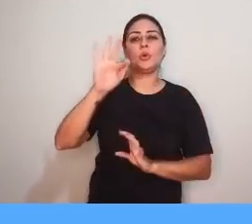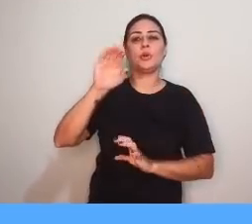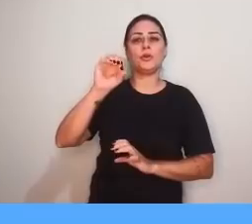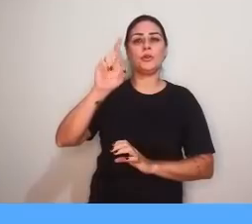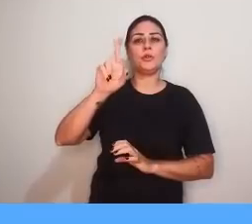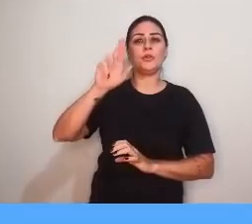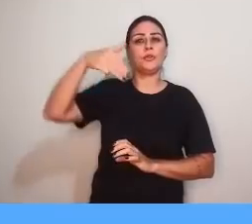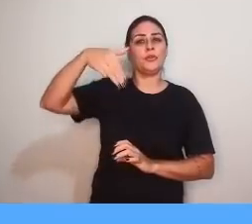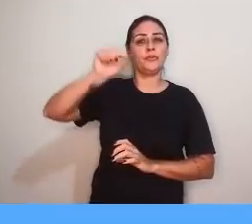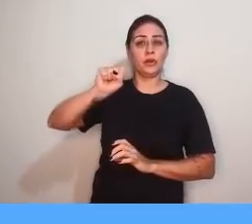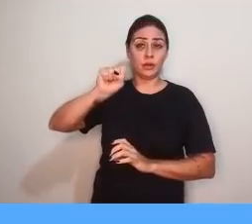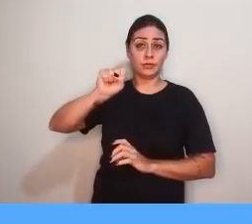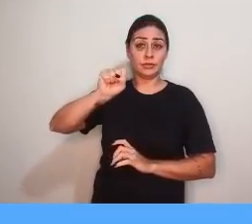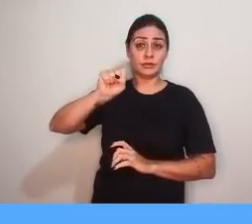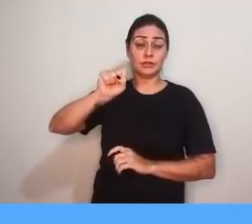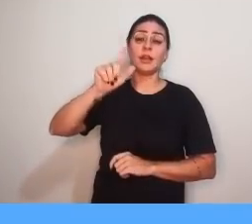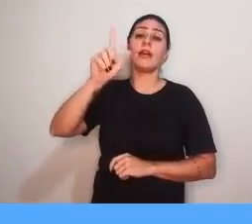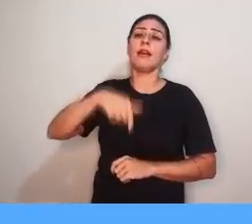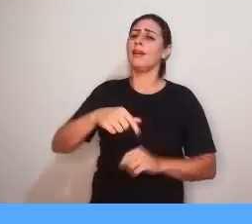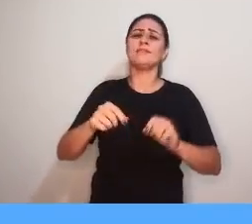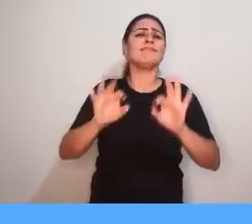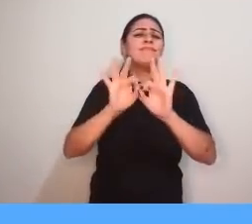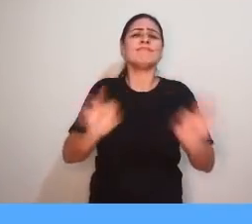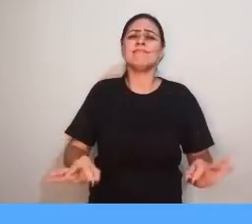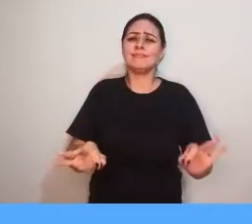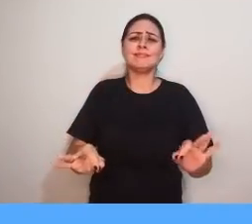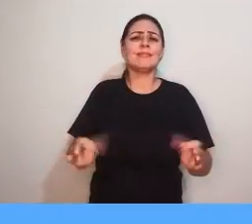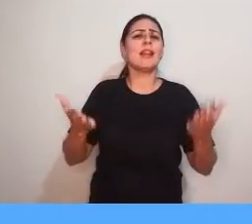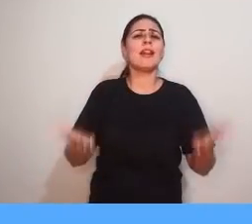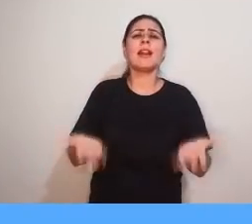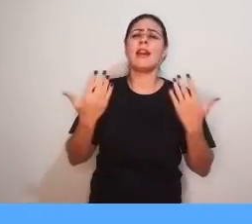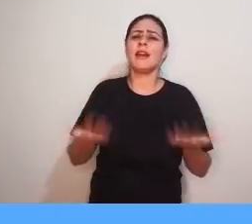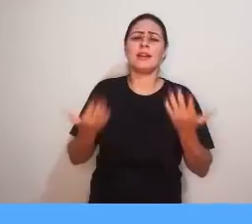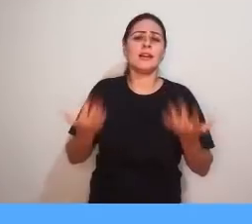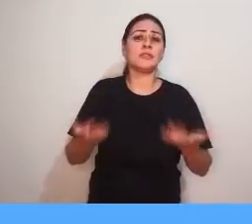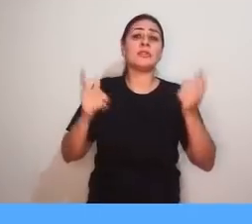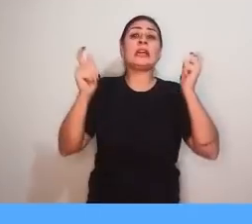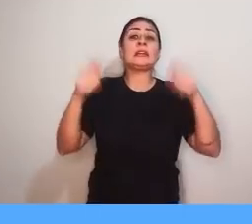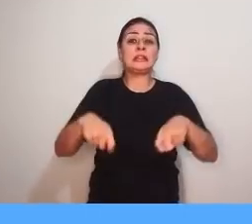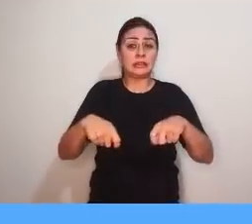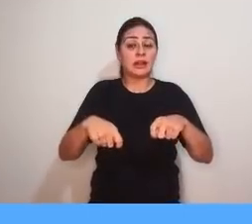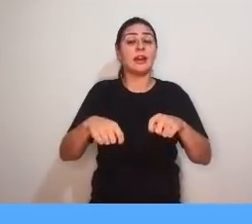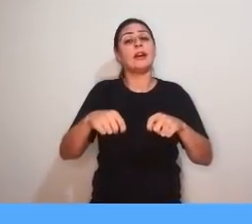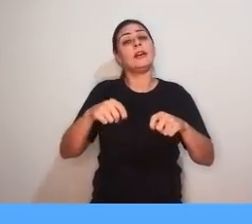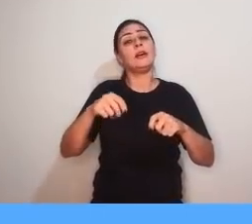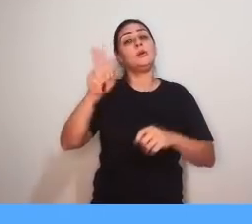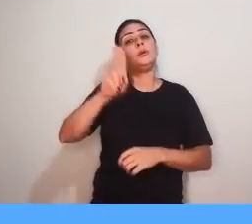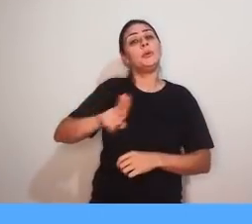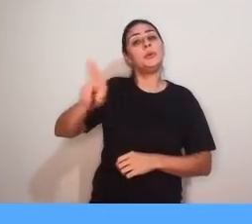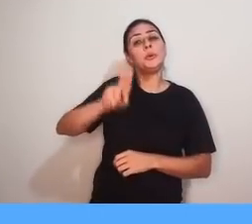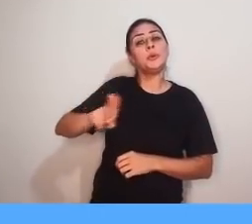uso muito simples e super leve, que podem ser colocadas a serviço de apoiar o processo